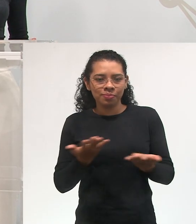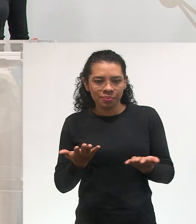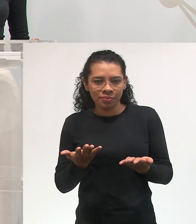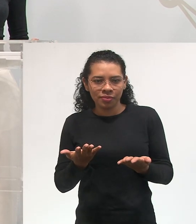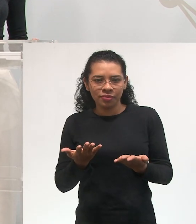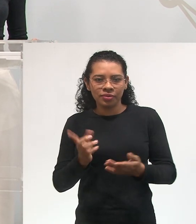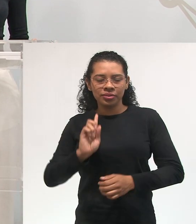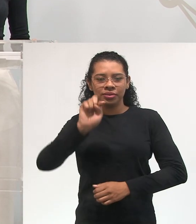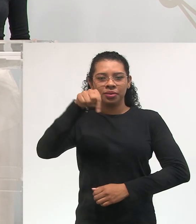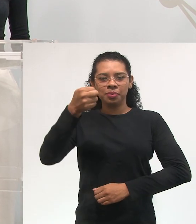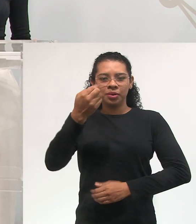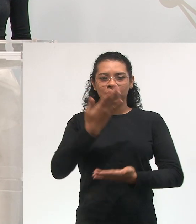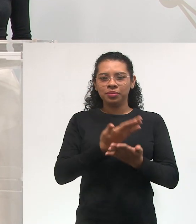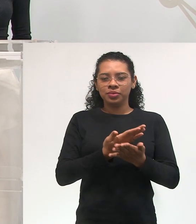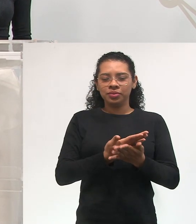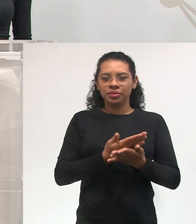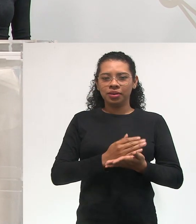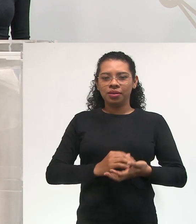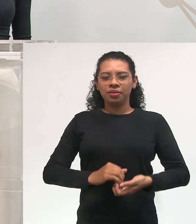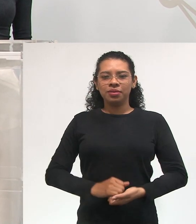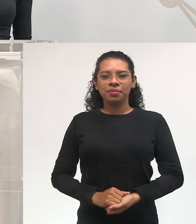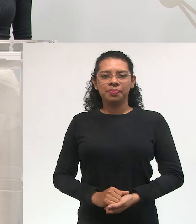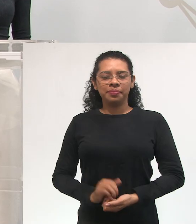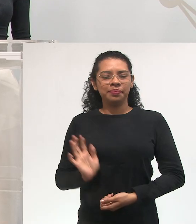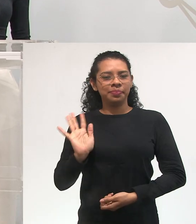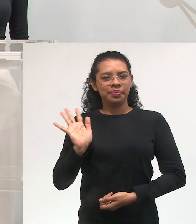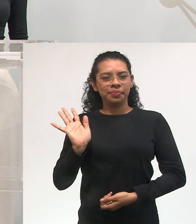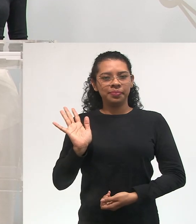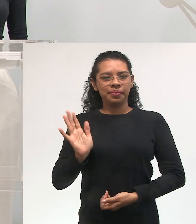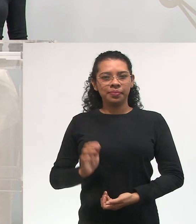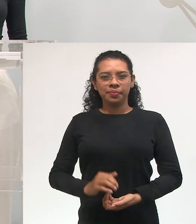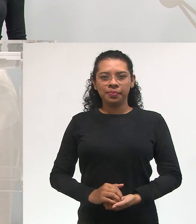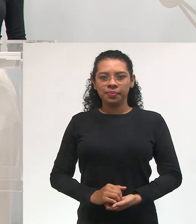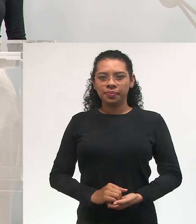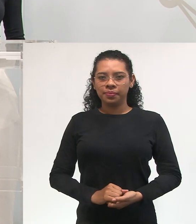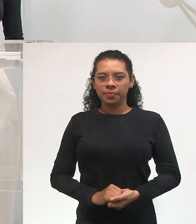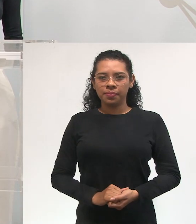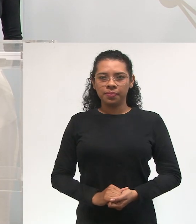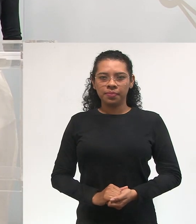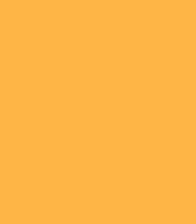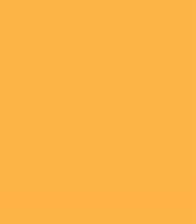vocês, encontro vocês na próxima unidade. Até lá. Tchau, tchau.